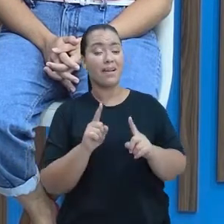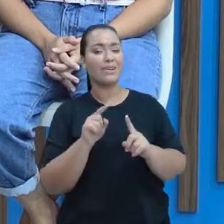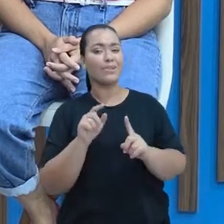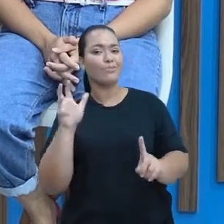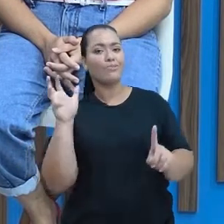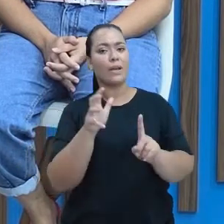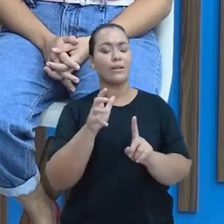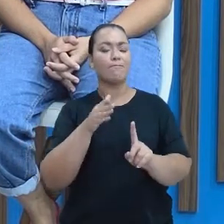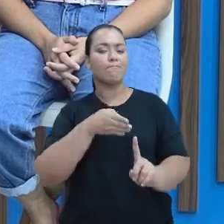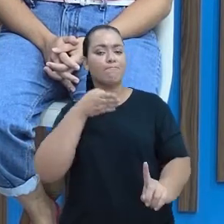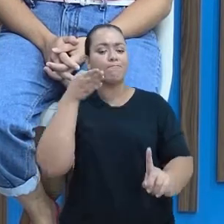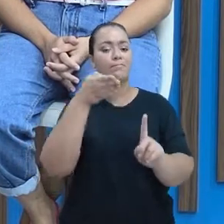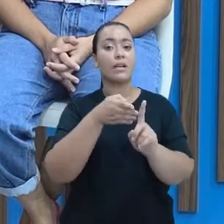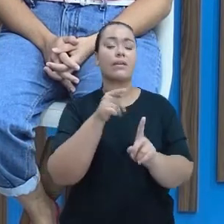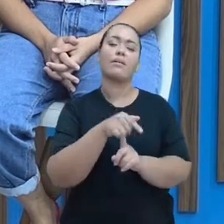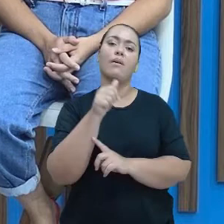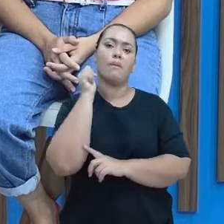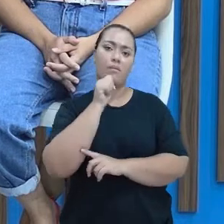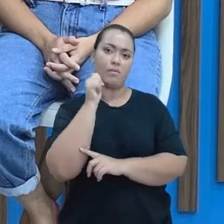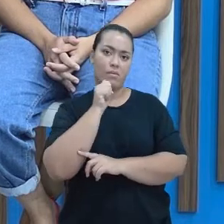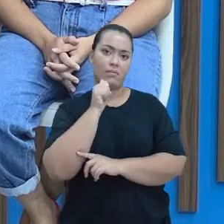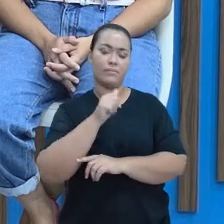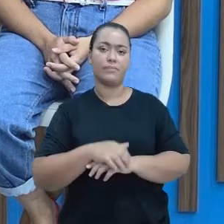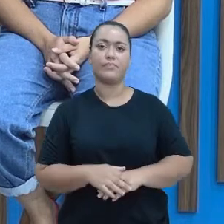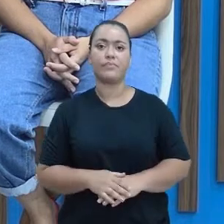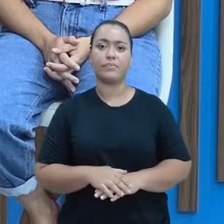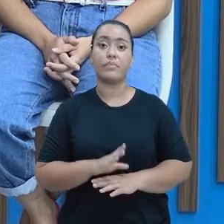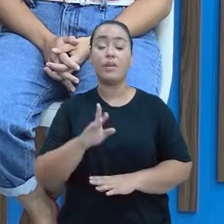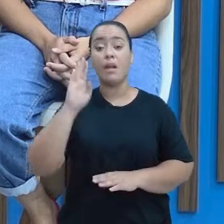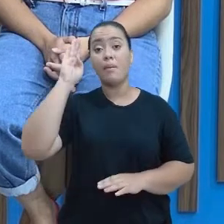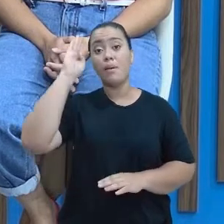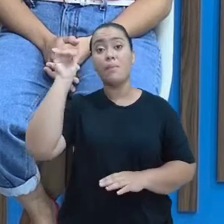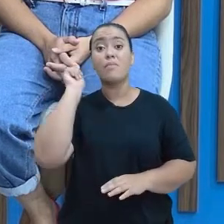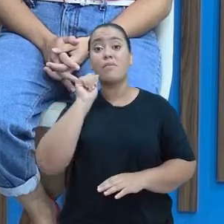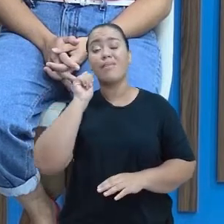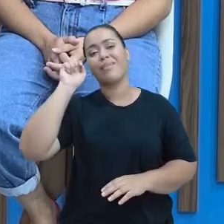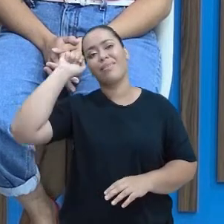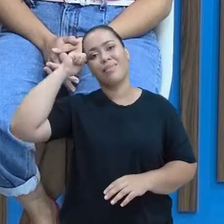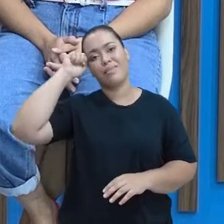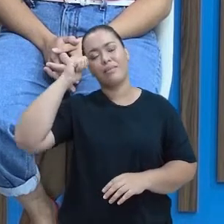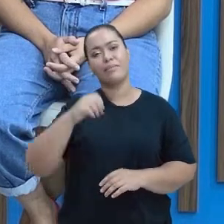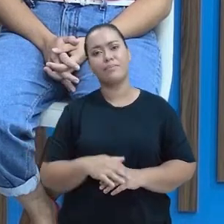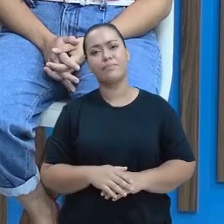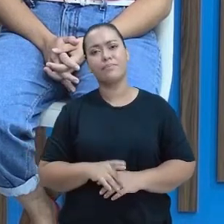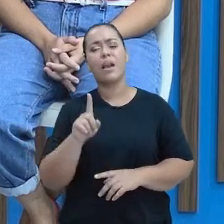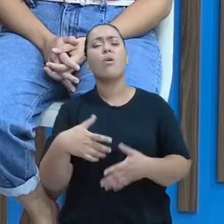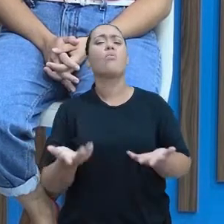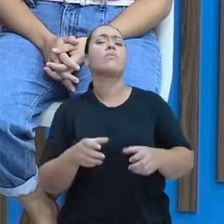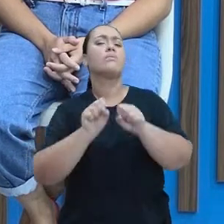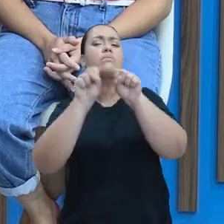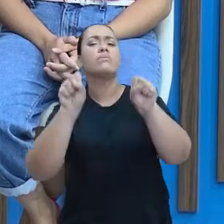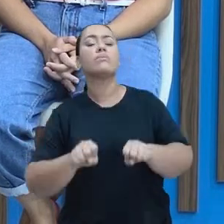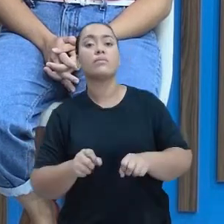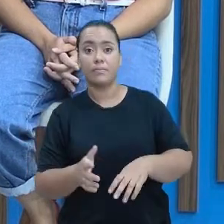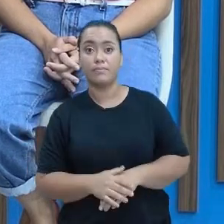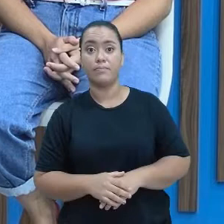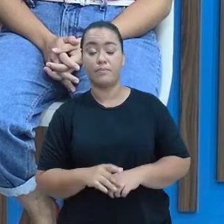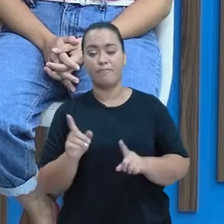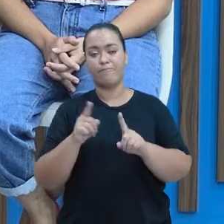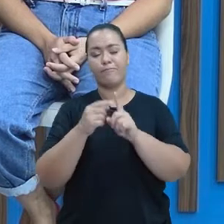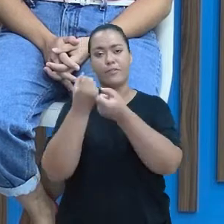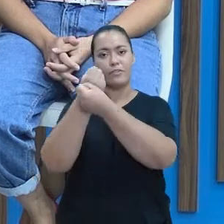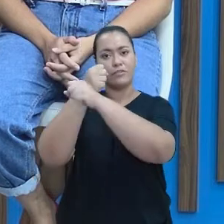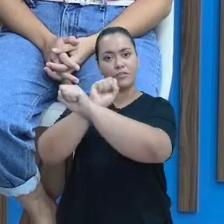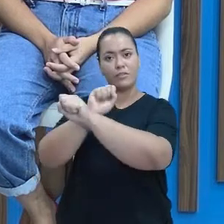atinge fortemente as mulheres, e principalmente as mulheres negras. Que sistemas são esses? A